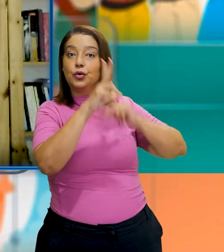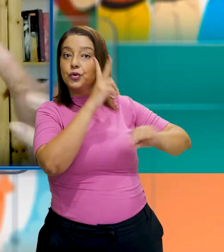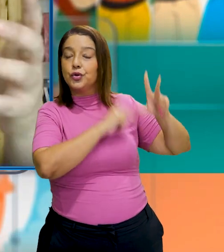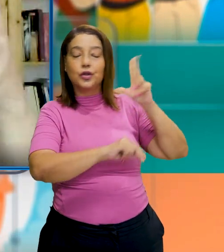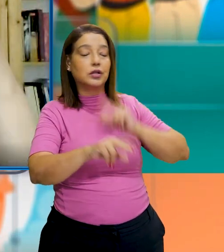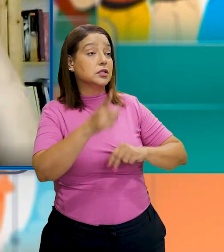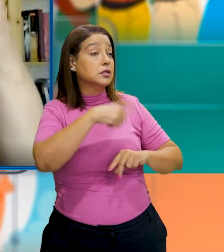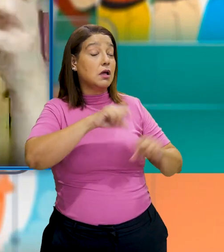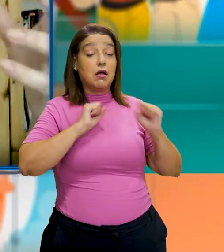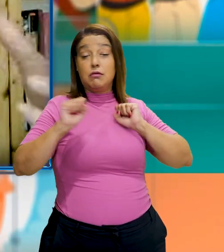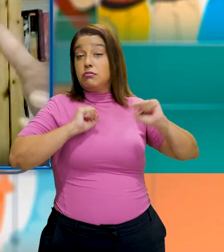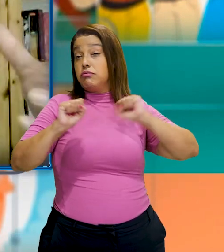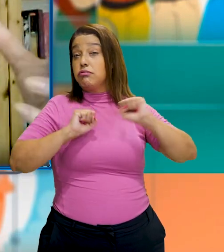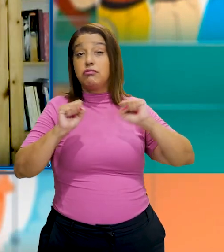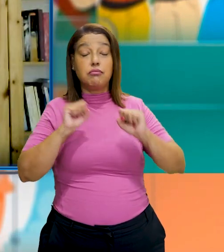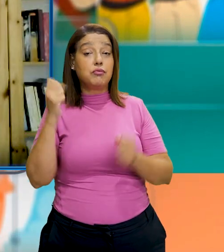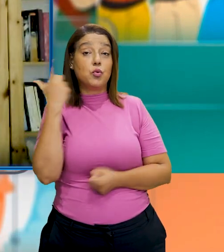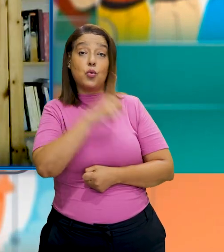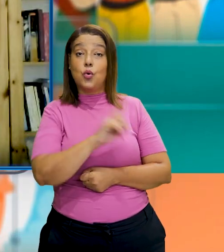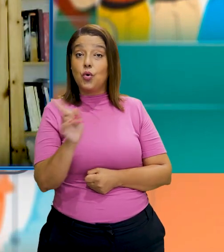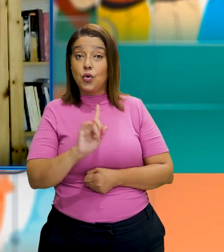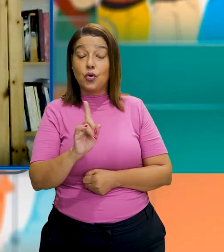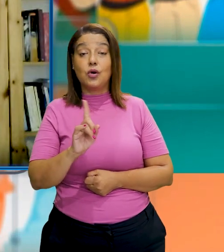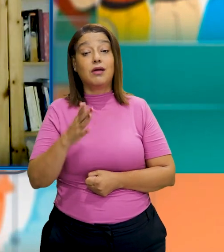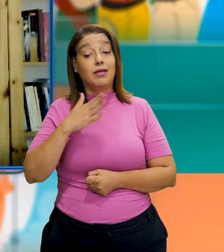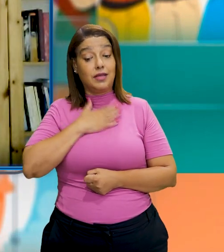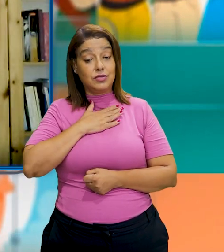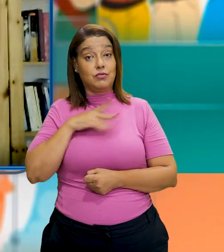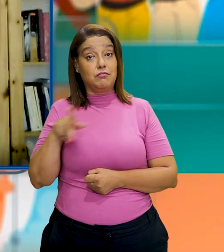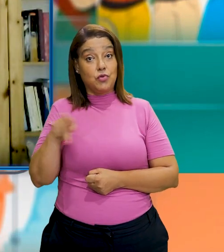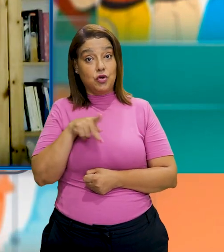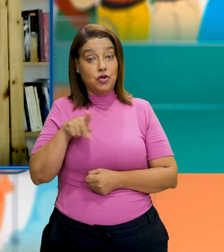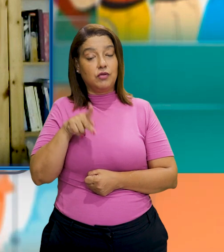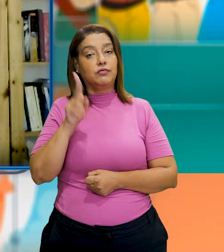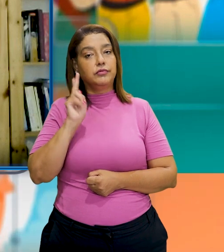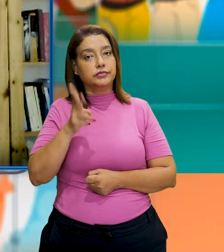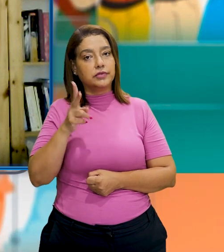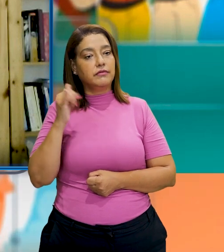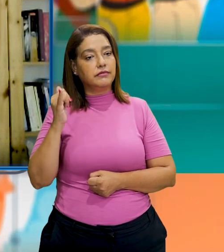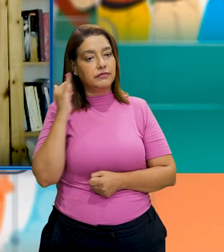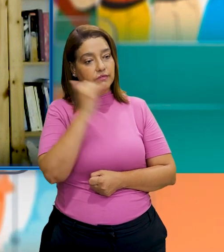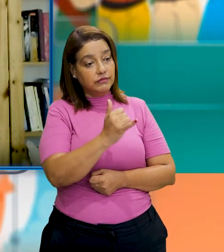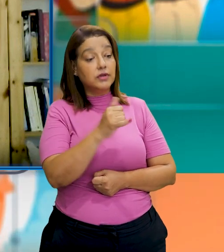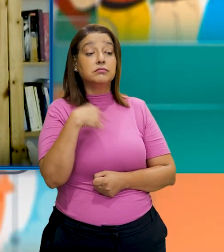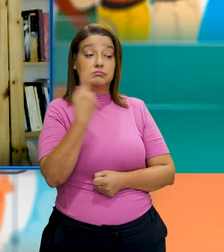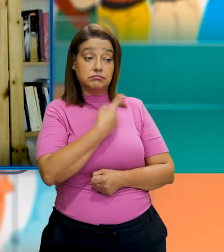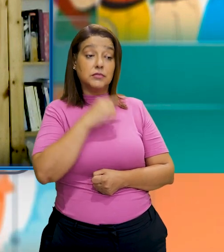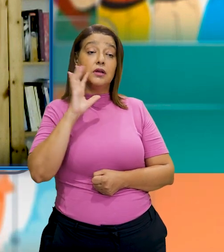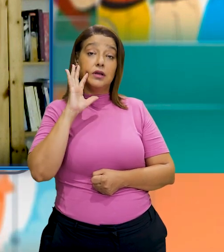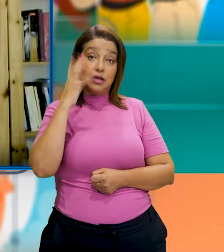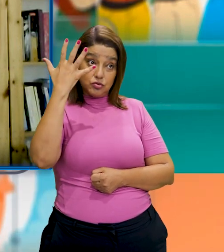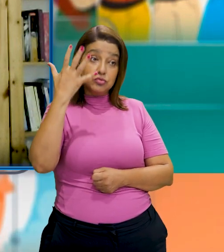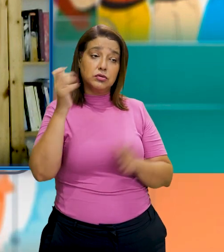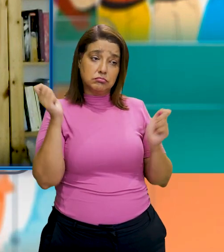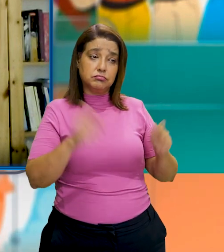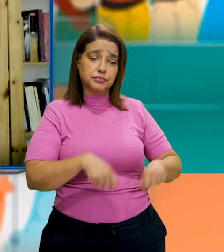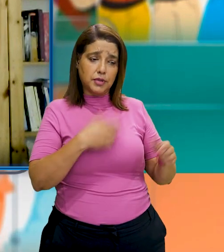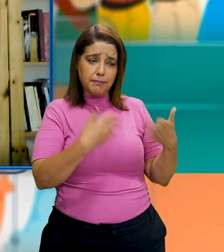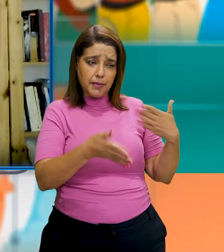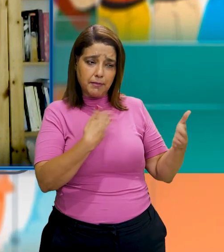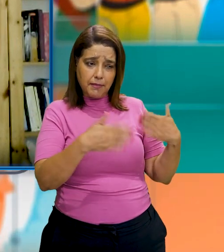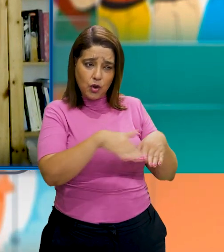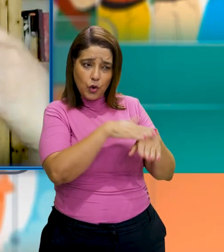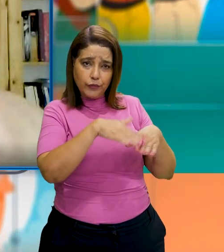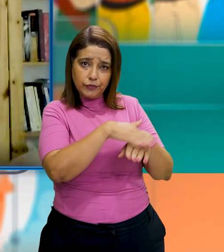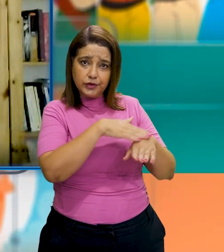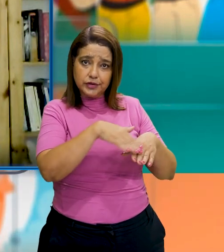Eles ficam muito enfurecidos. Então, quando eu, enquanto professora, paro e falo, olha, a gente pode resolver problema conversando. Fala